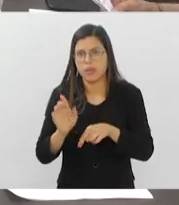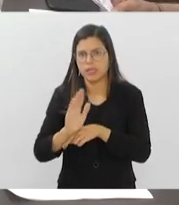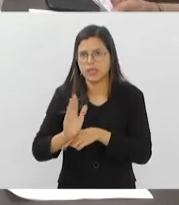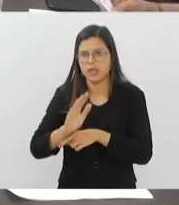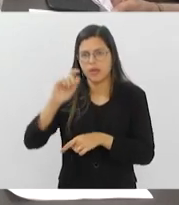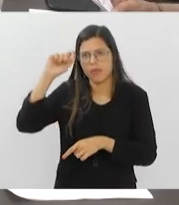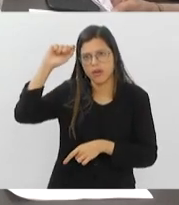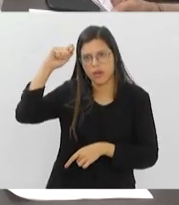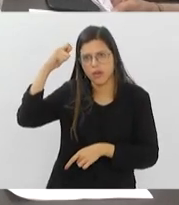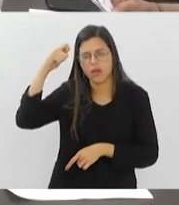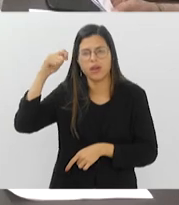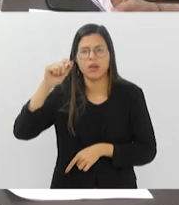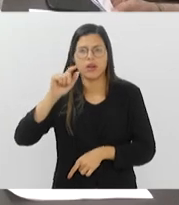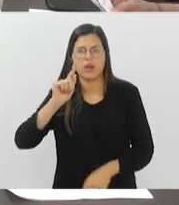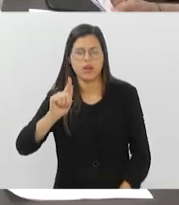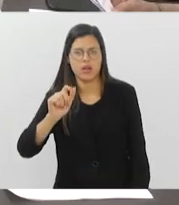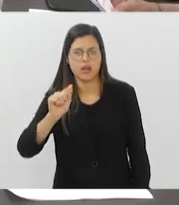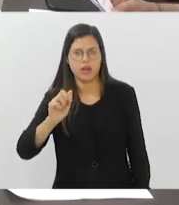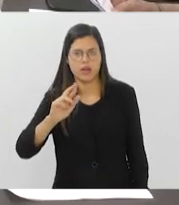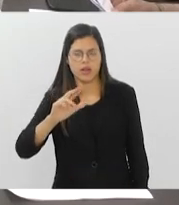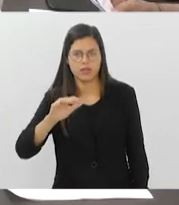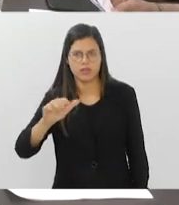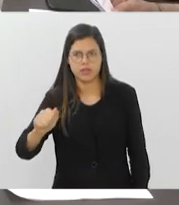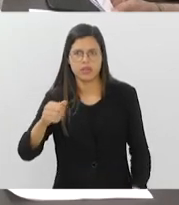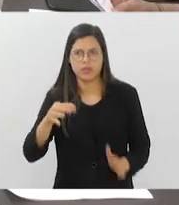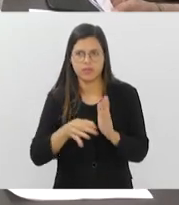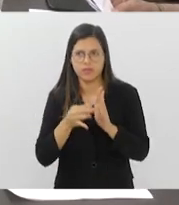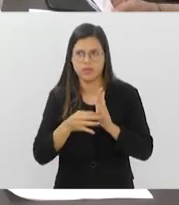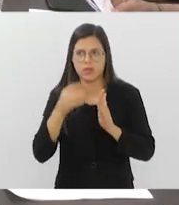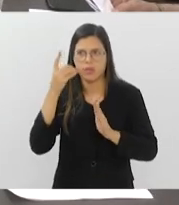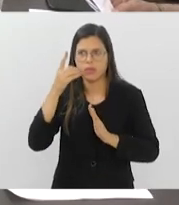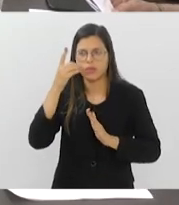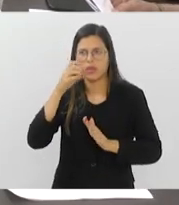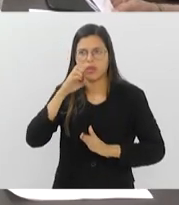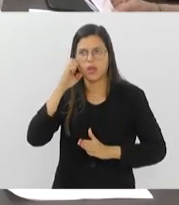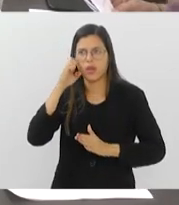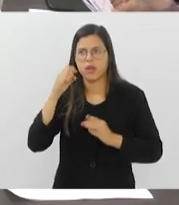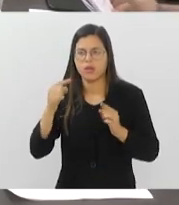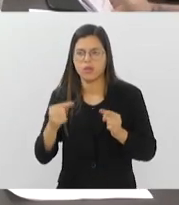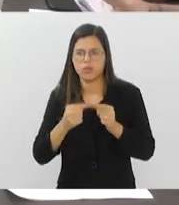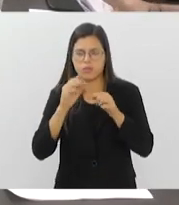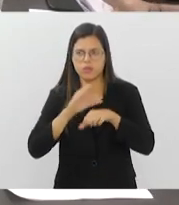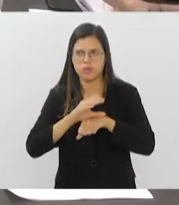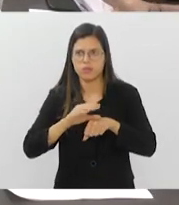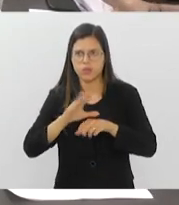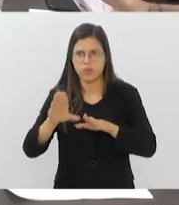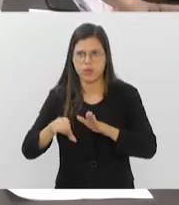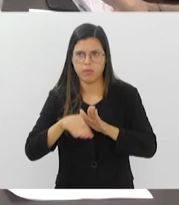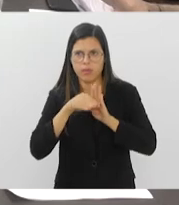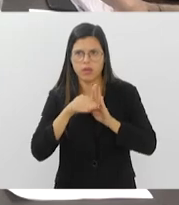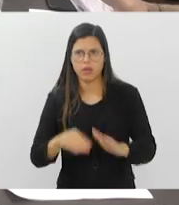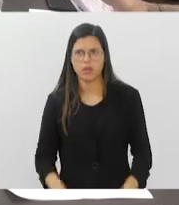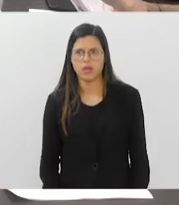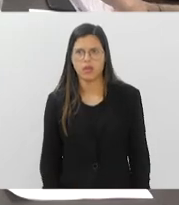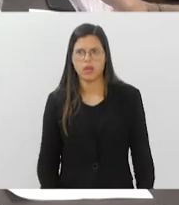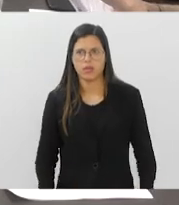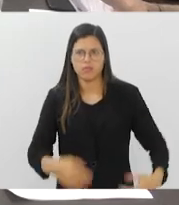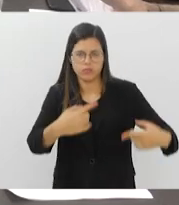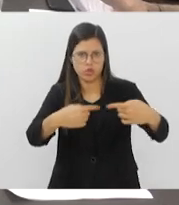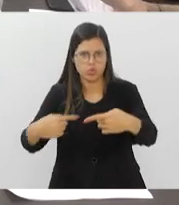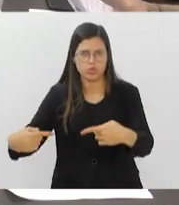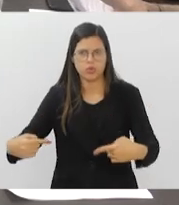Léa Garcia. Para aparecer, deputada Erika Takimoto. Constitucionalidade com emendas. Em